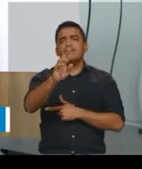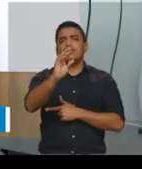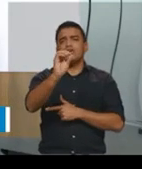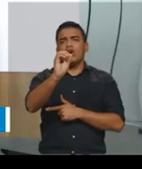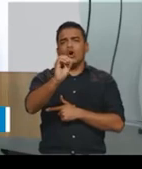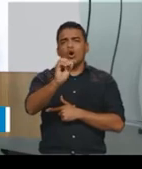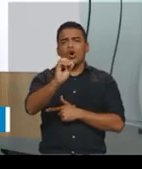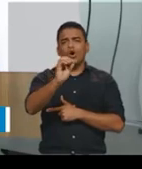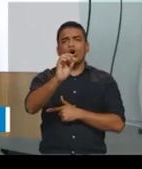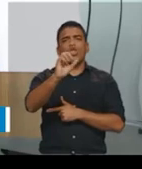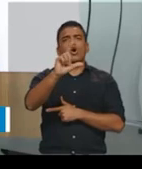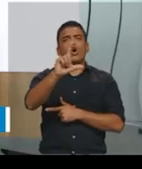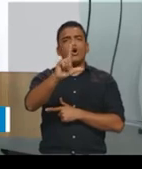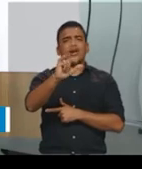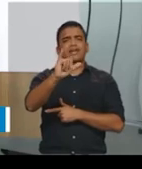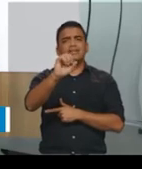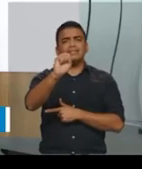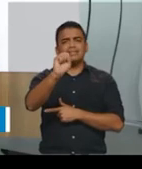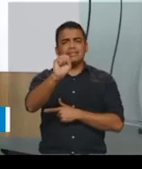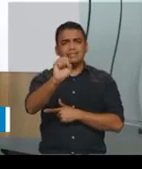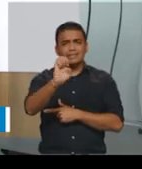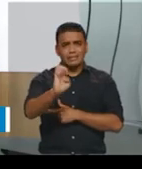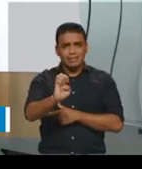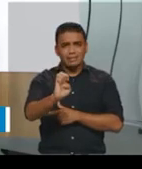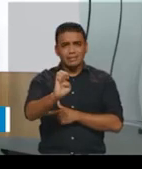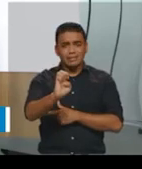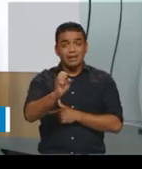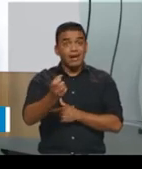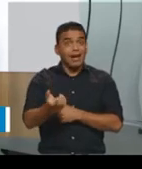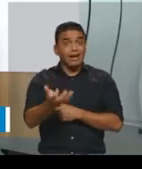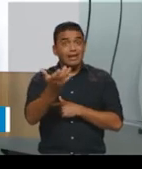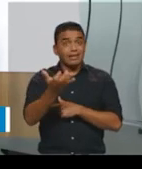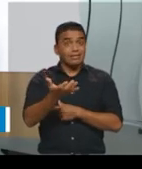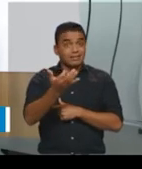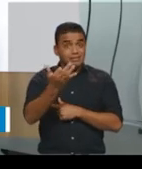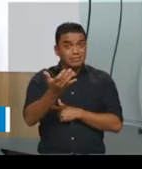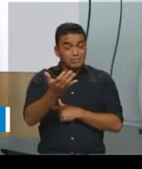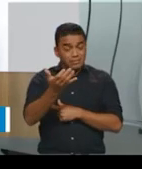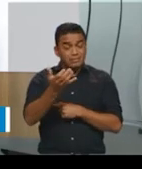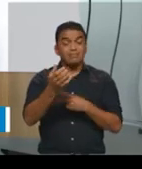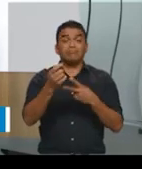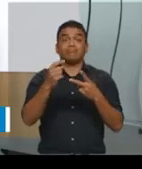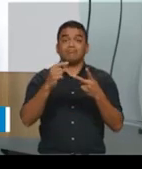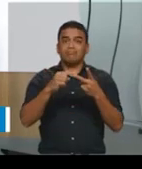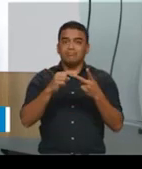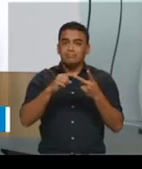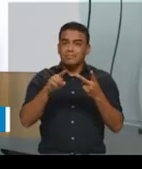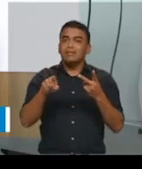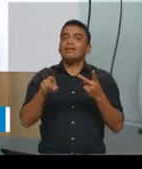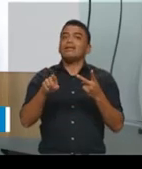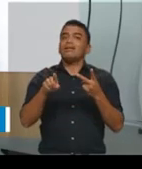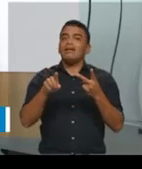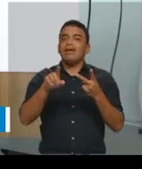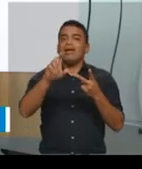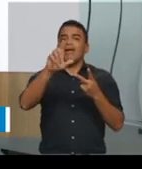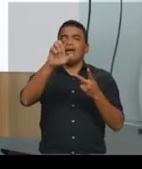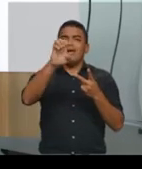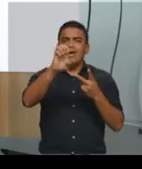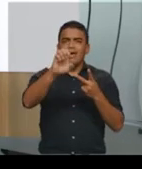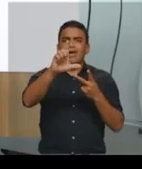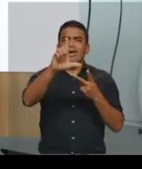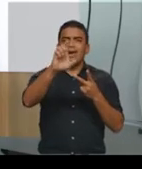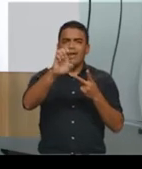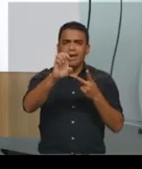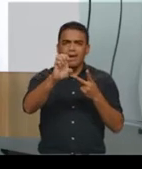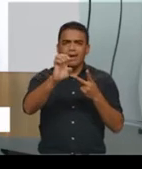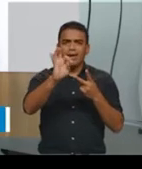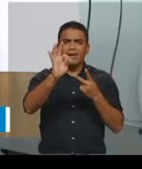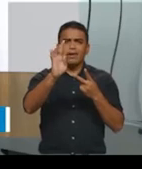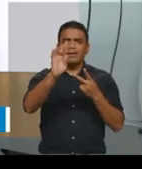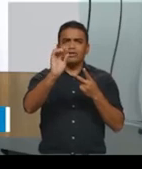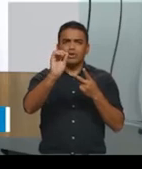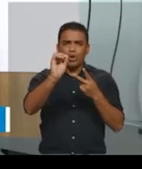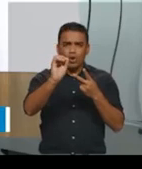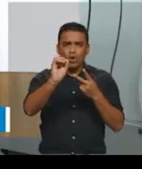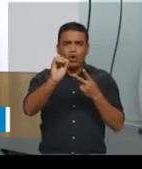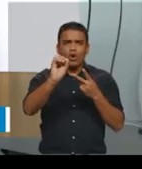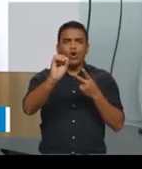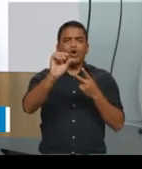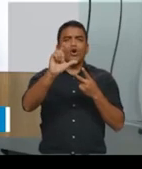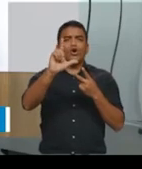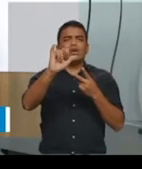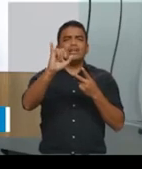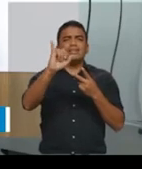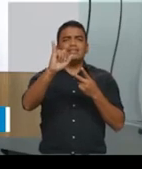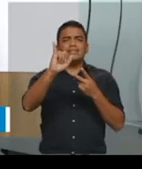um aquecimento daquela reação. Ela pode sofrer também por eletrólise, ou seja, quando passa uma